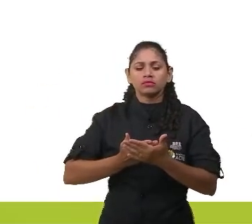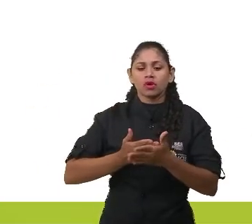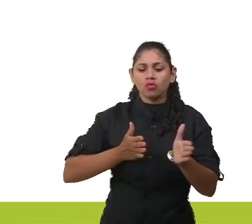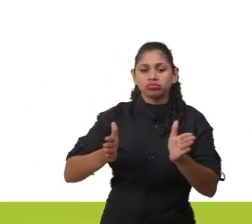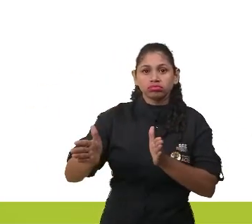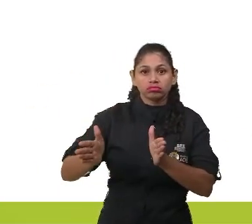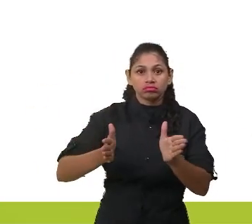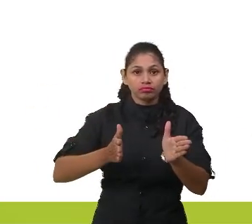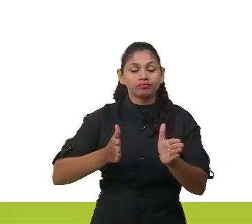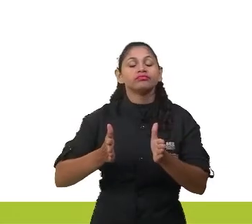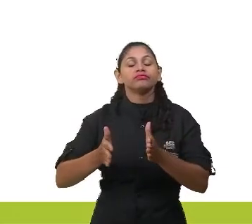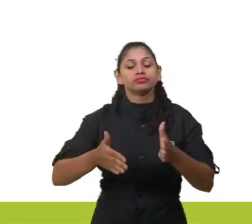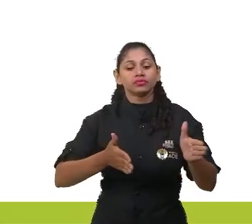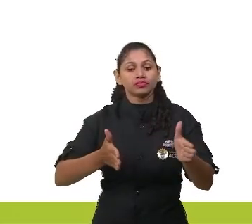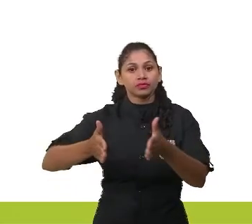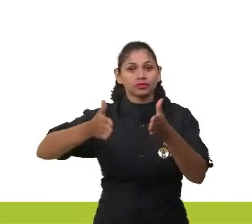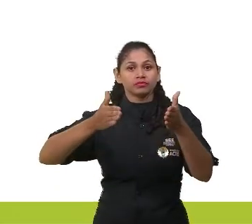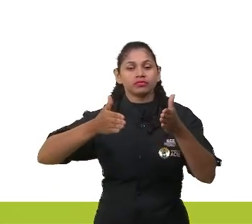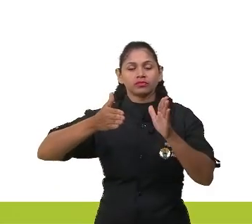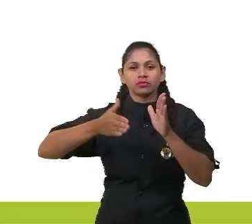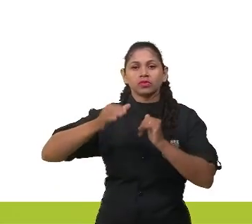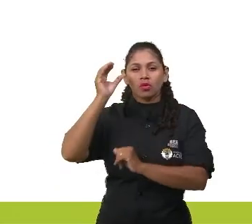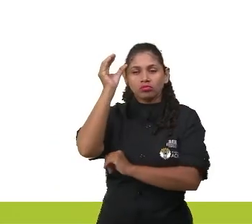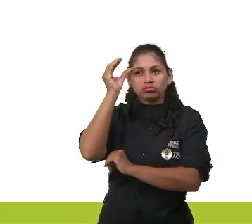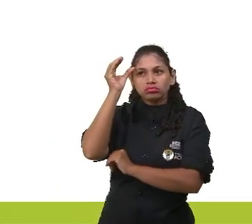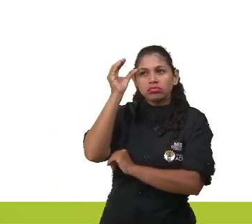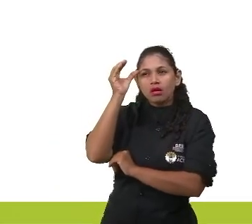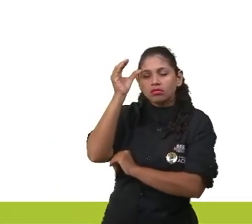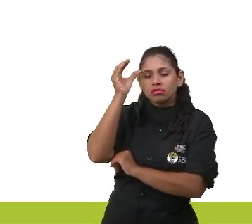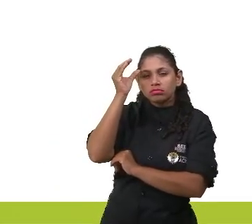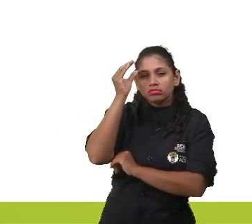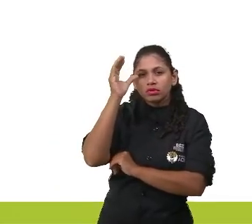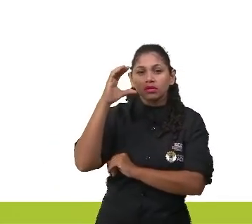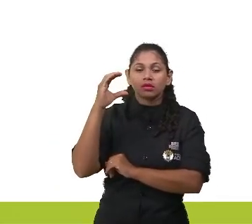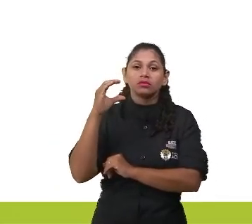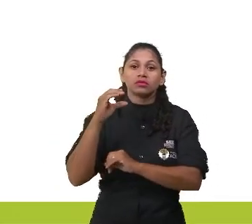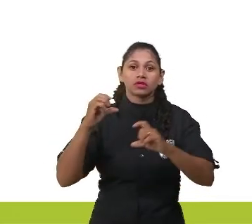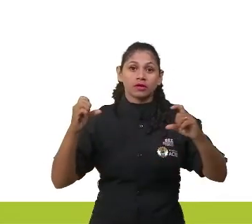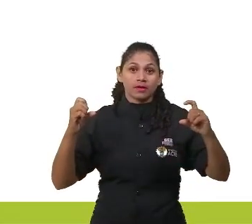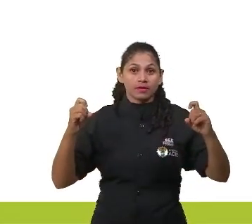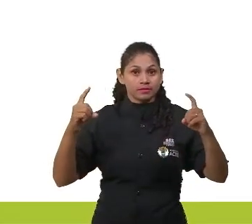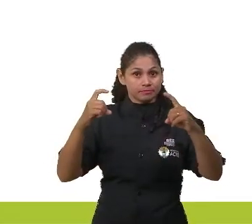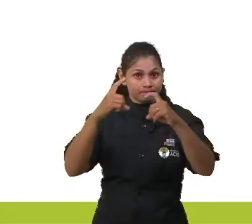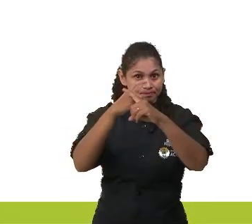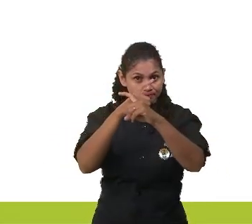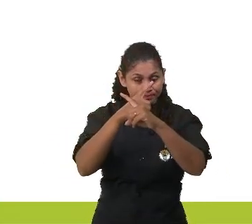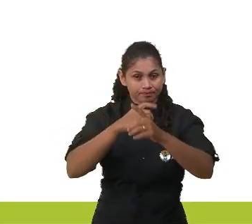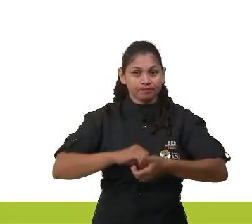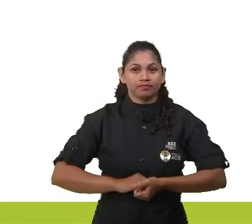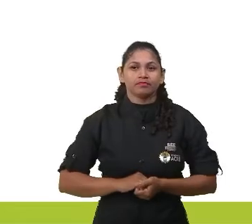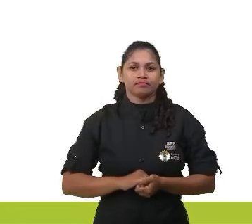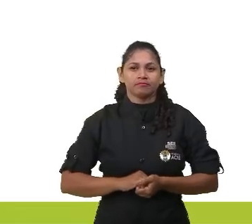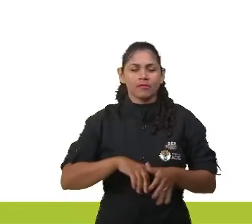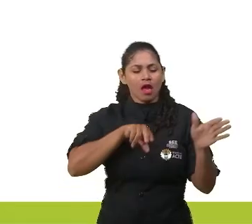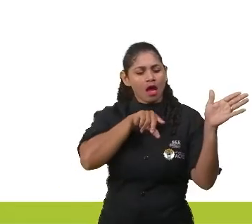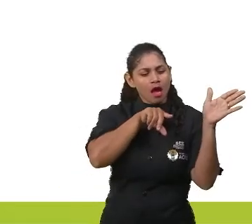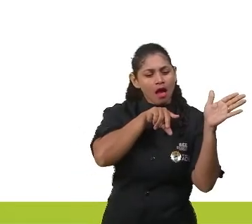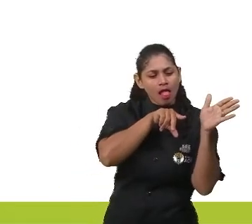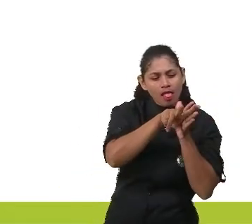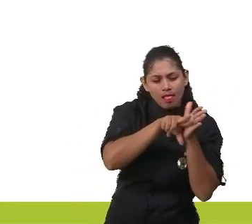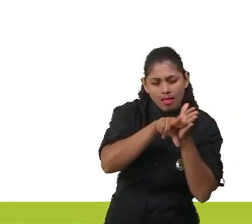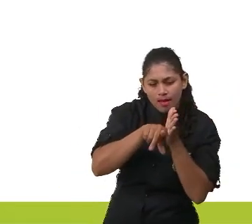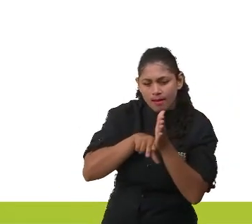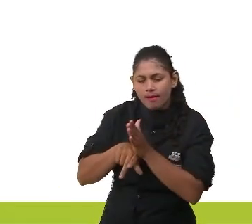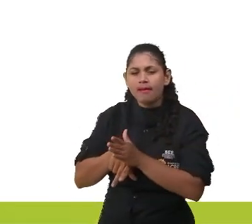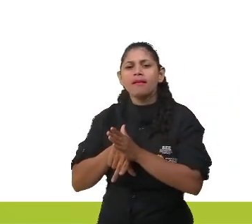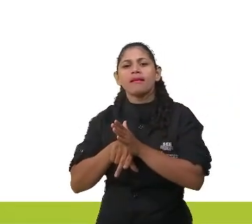caminho para o estabelecimento do conhecimento científico, por tanto tempo almejado. o fato, a análise e a indução passavam